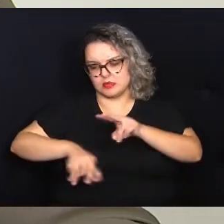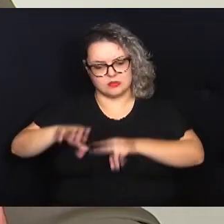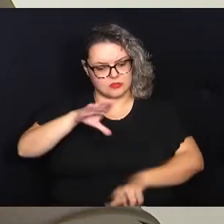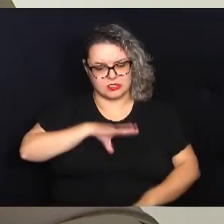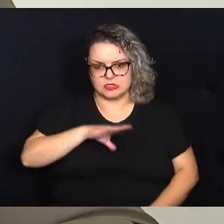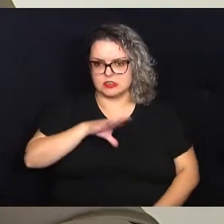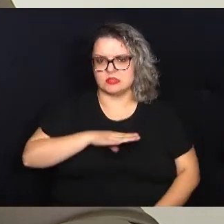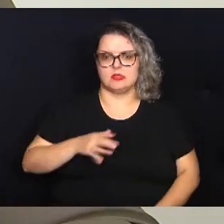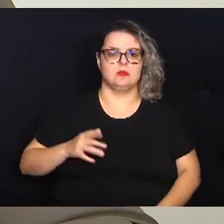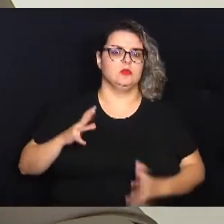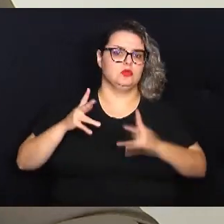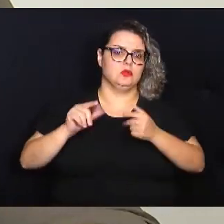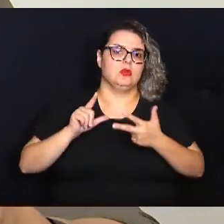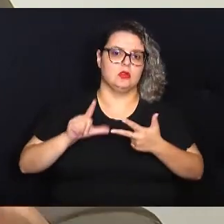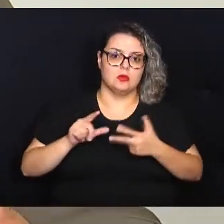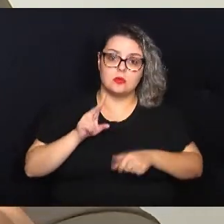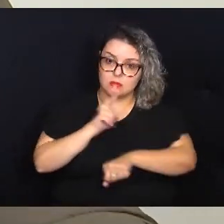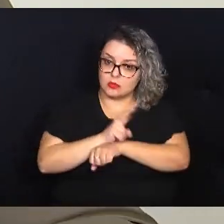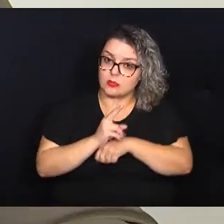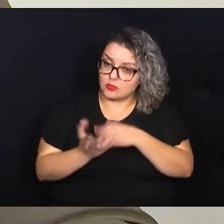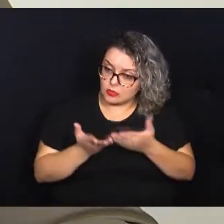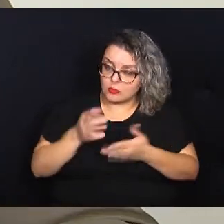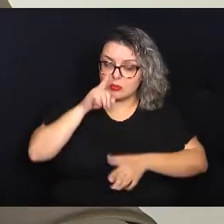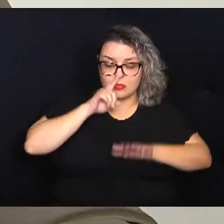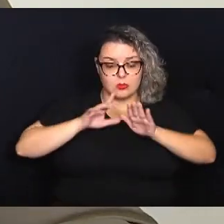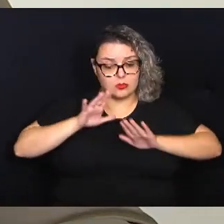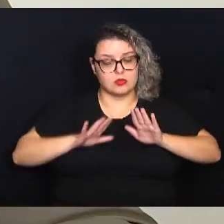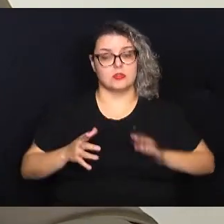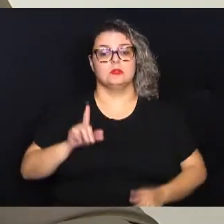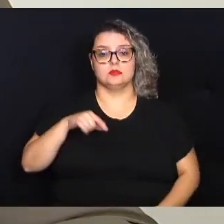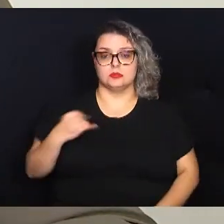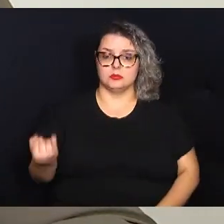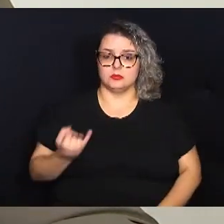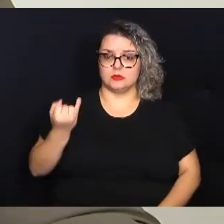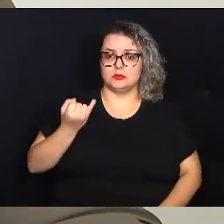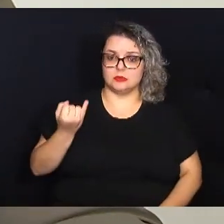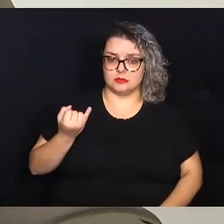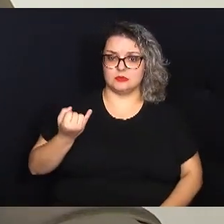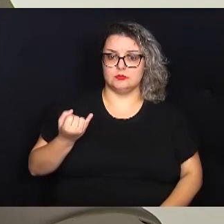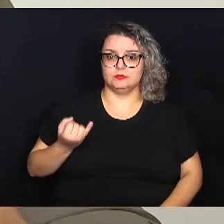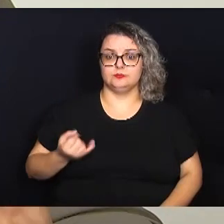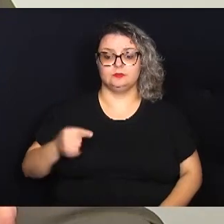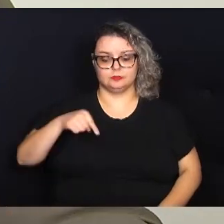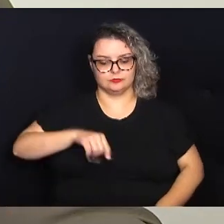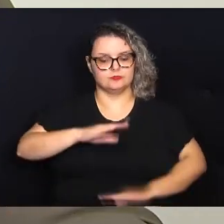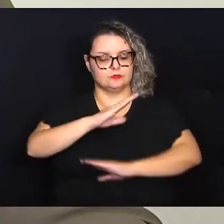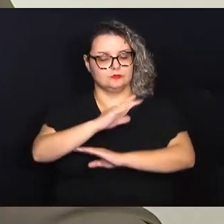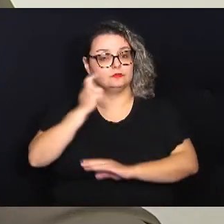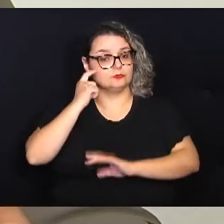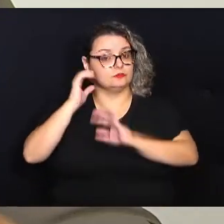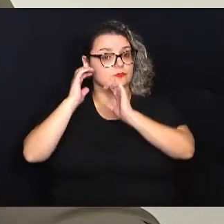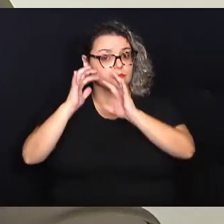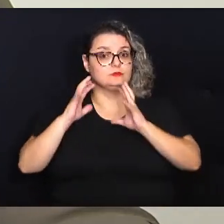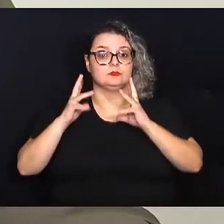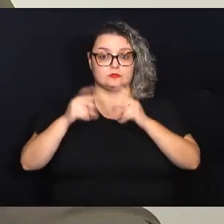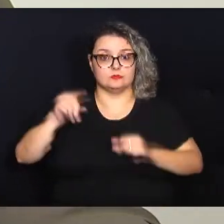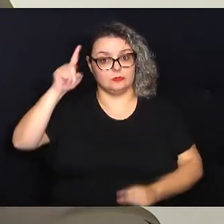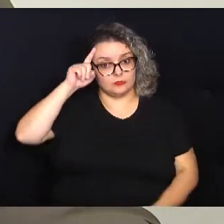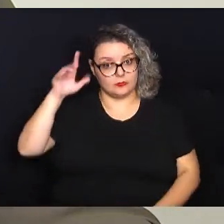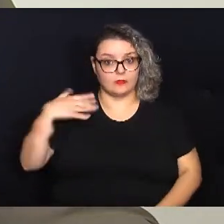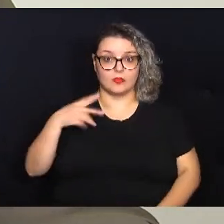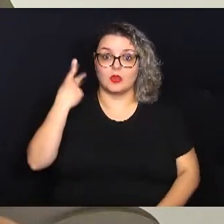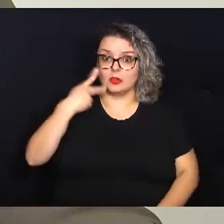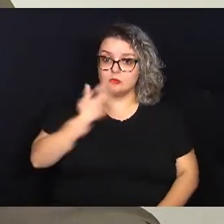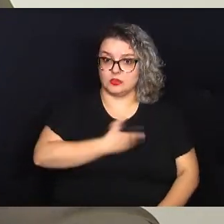ser vista pelo município e pelos legisladores com muito cuidado. Então, é de extrema importância e relevância que essa casa